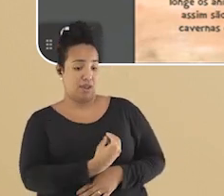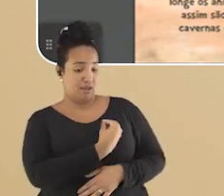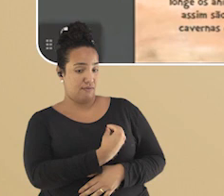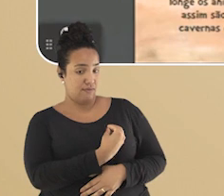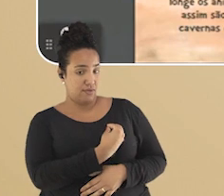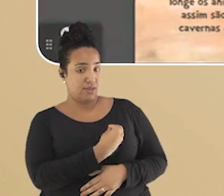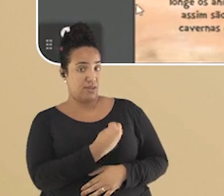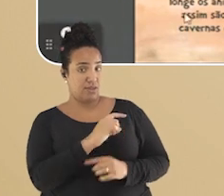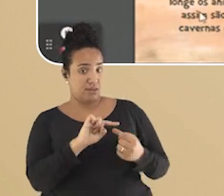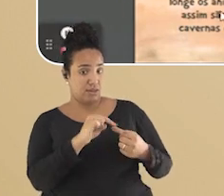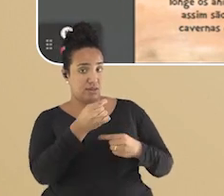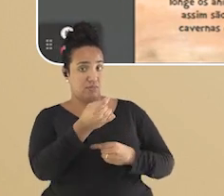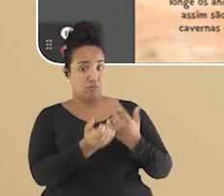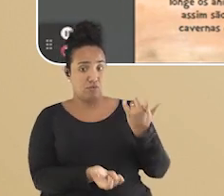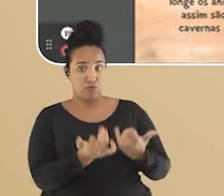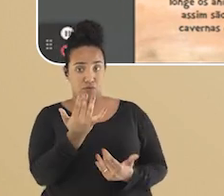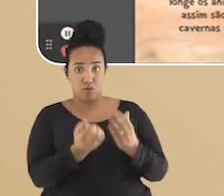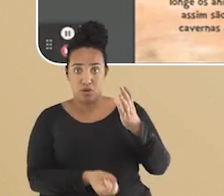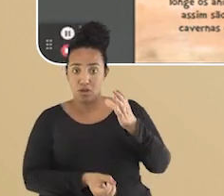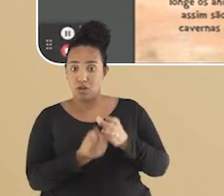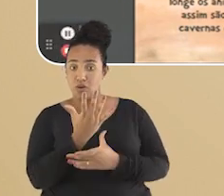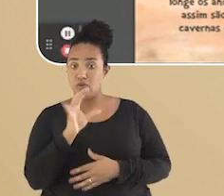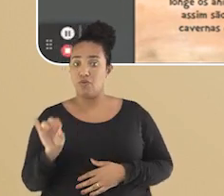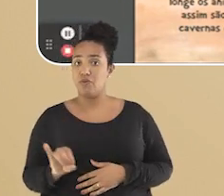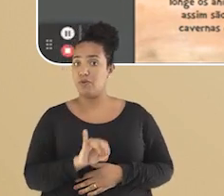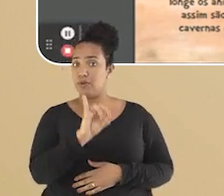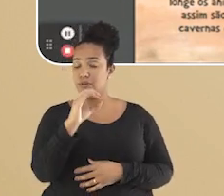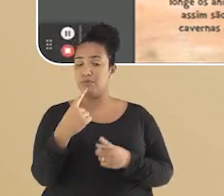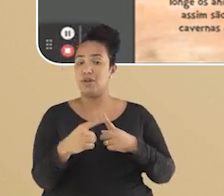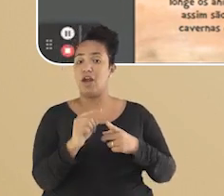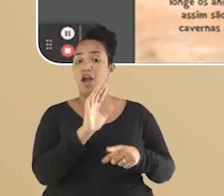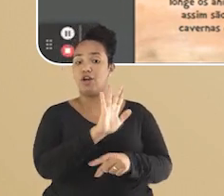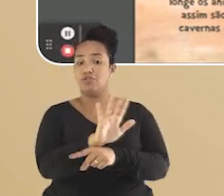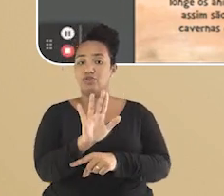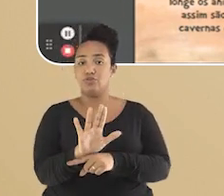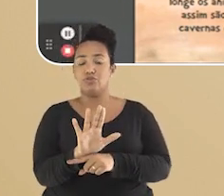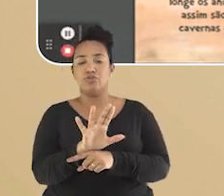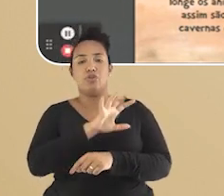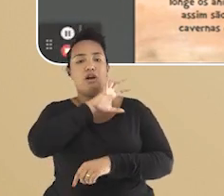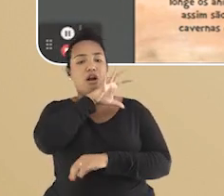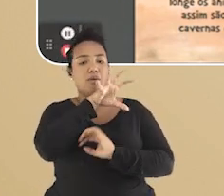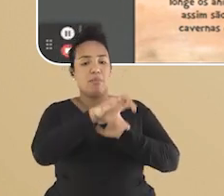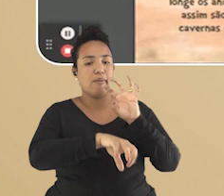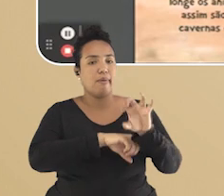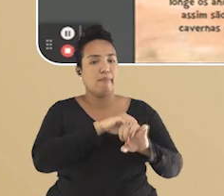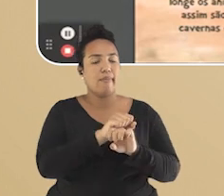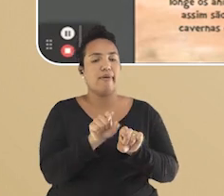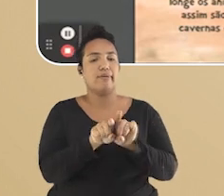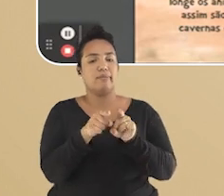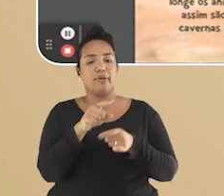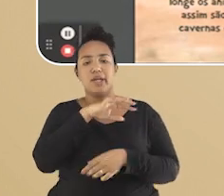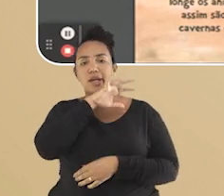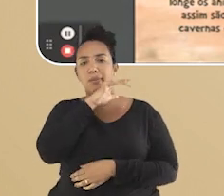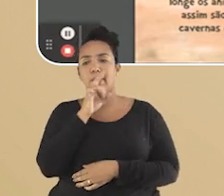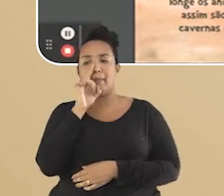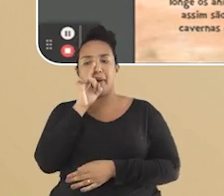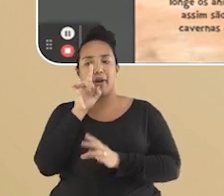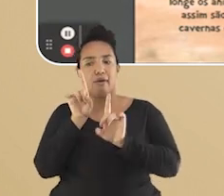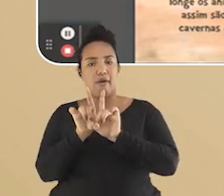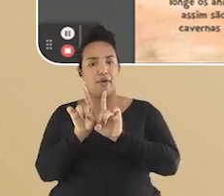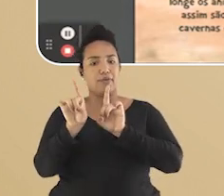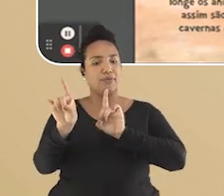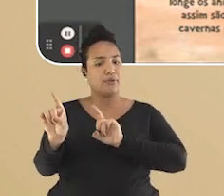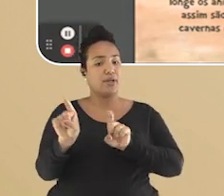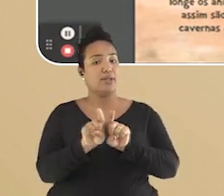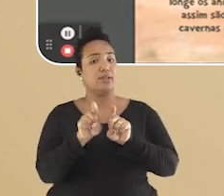a caça, manteve longe os animais perigosos e permitiu cozinhar os alimentos